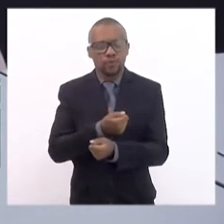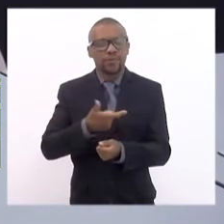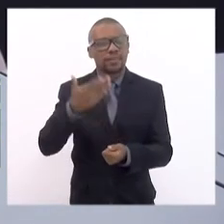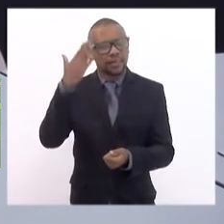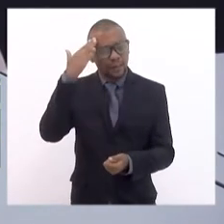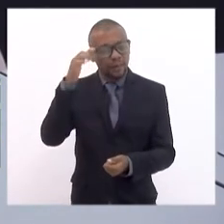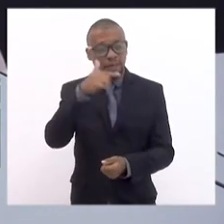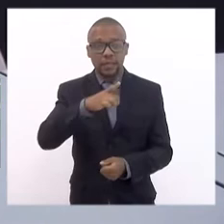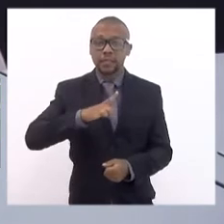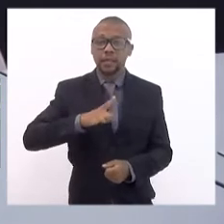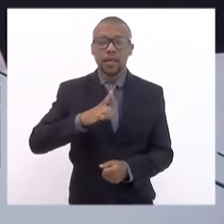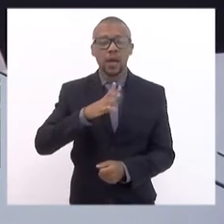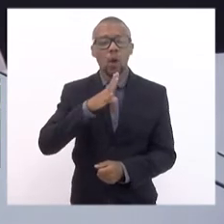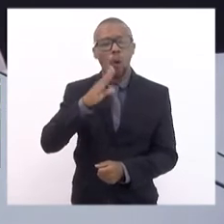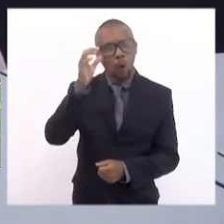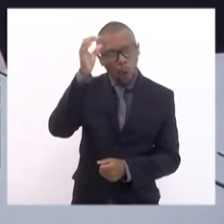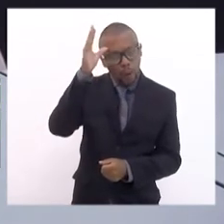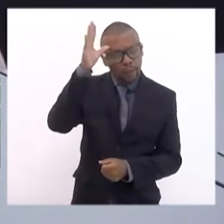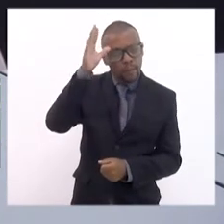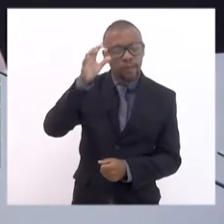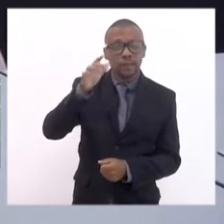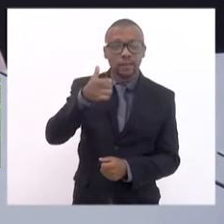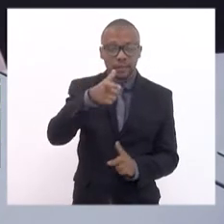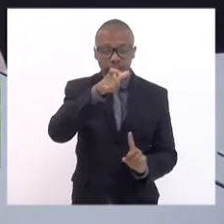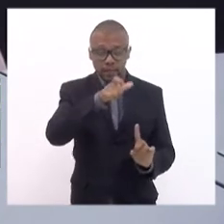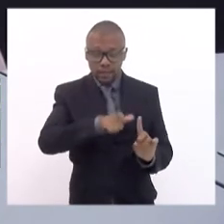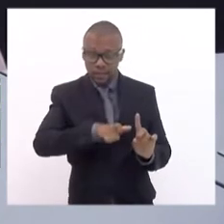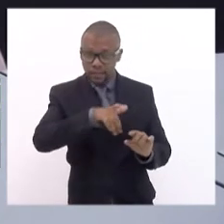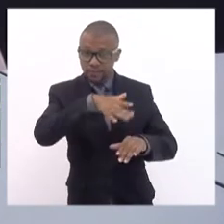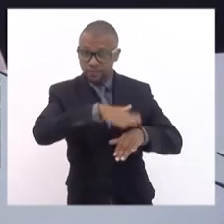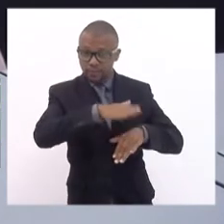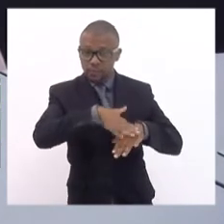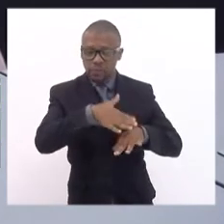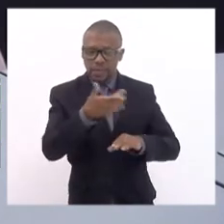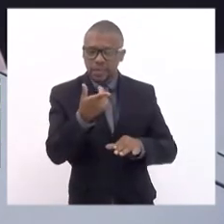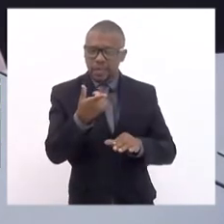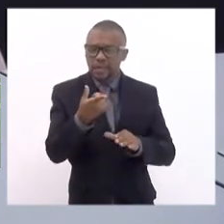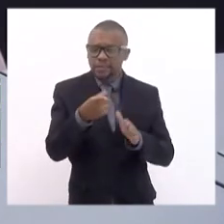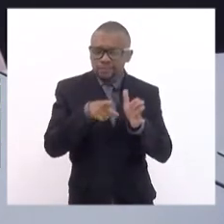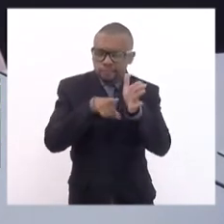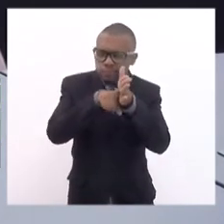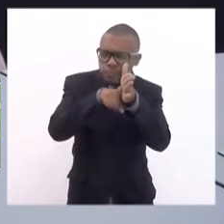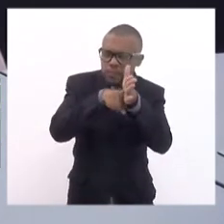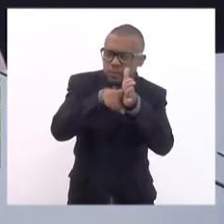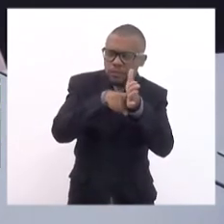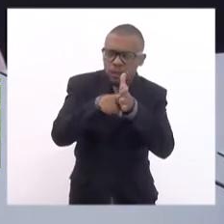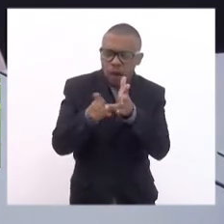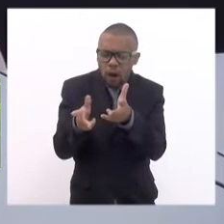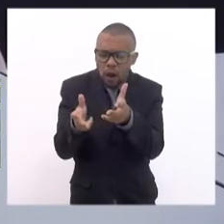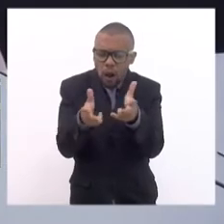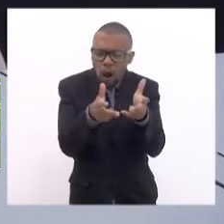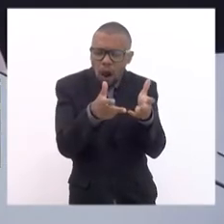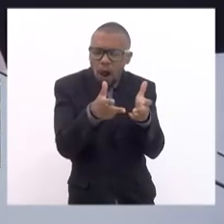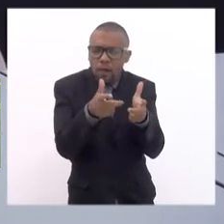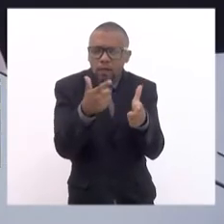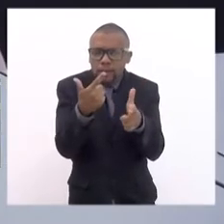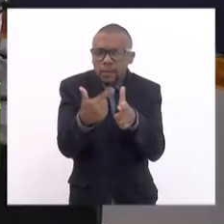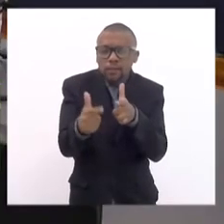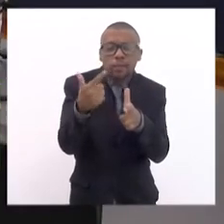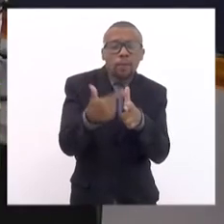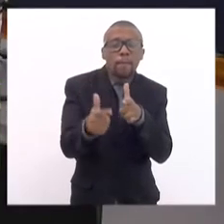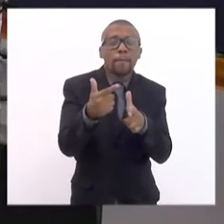conhecimento e quem destrinchou todo esse problema e parece até que resolvido, né,